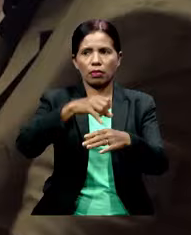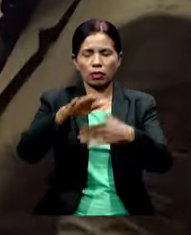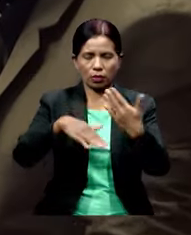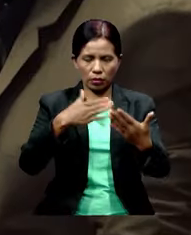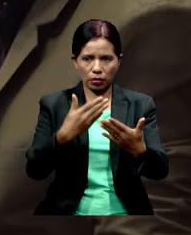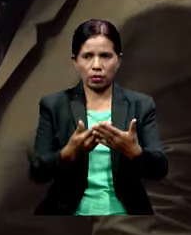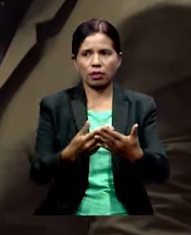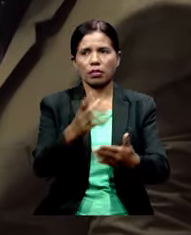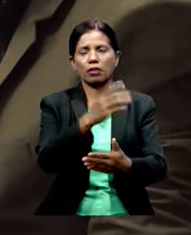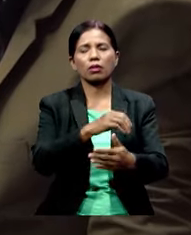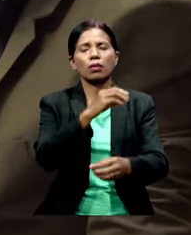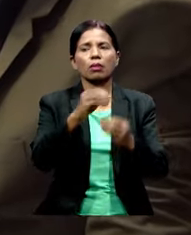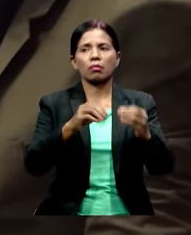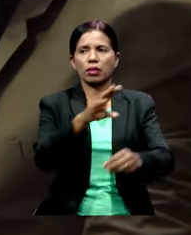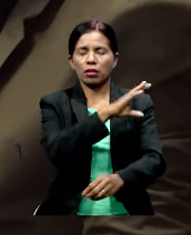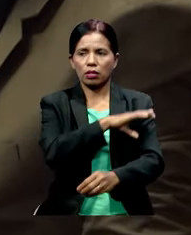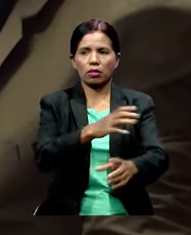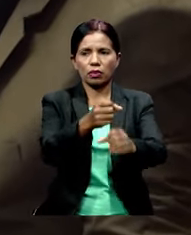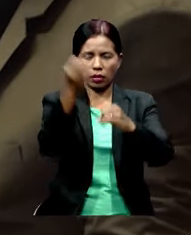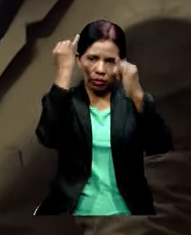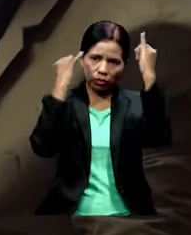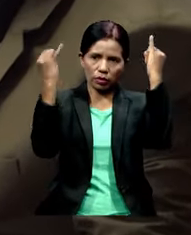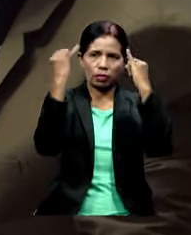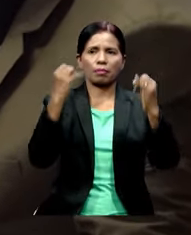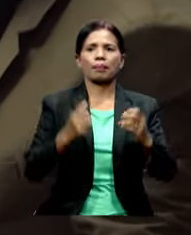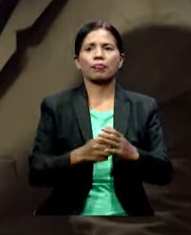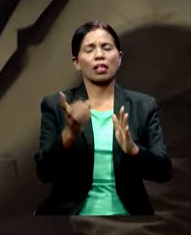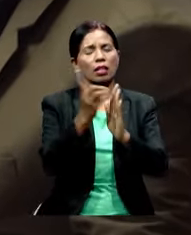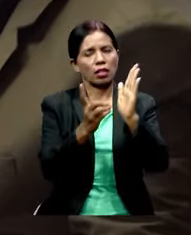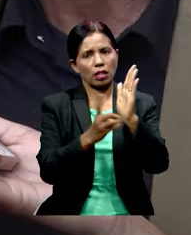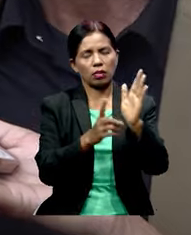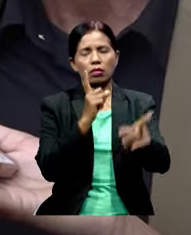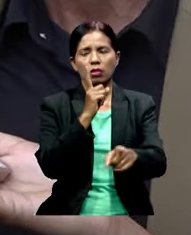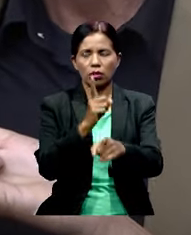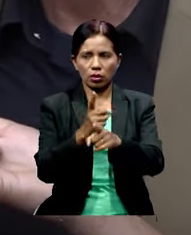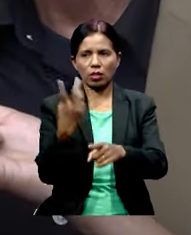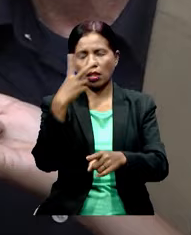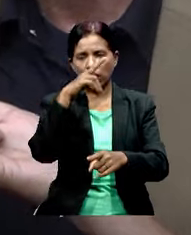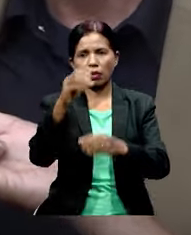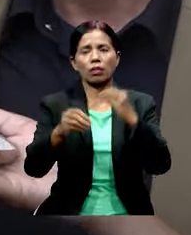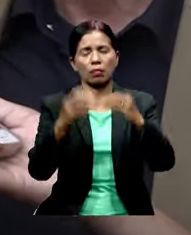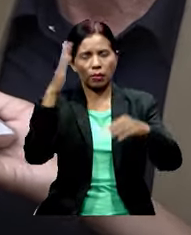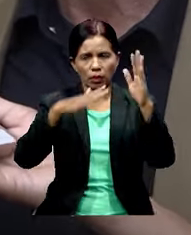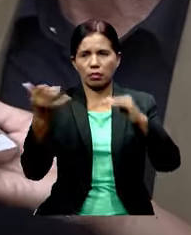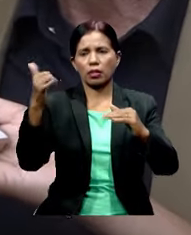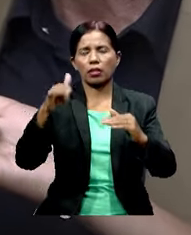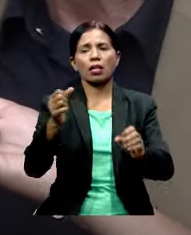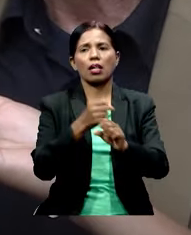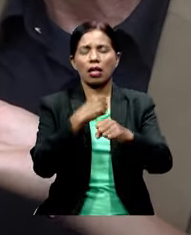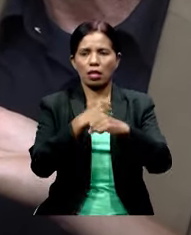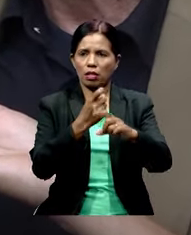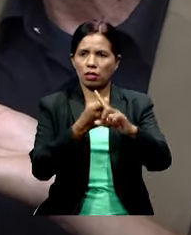hotu liga defesa segurança ne atu recolha informação. Dados factos ser liga ho perturbação ordem publik ne beke komete ho